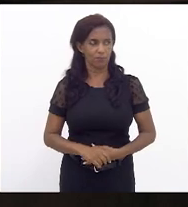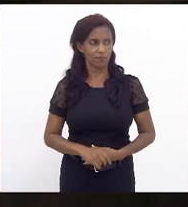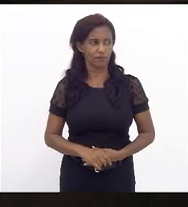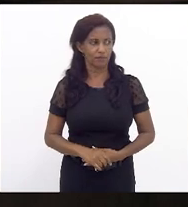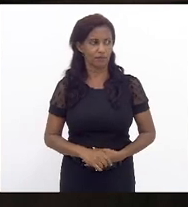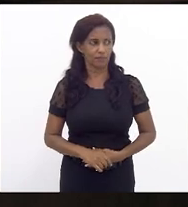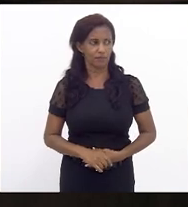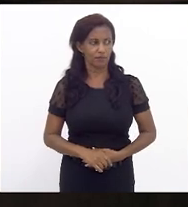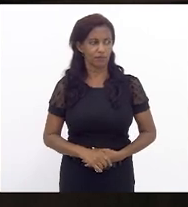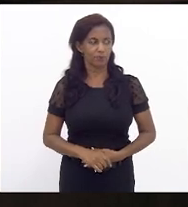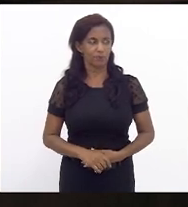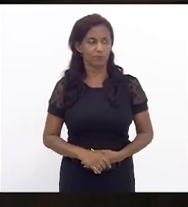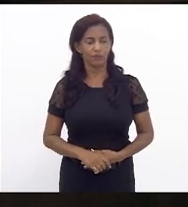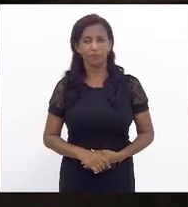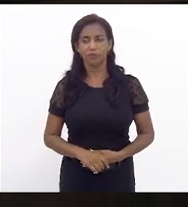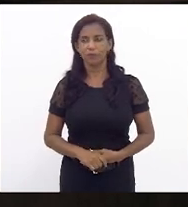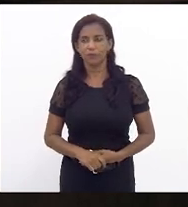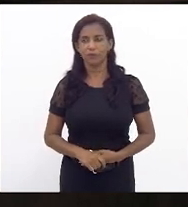Dionísio Lins.